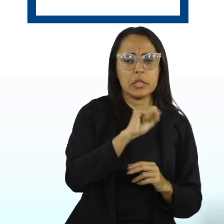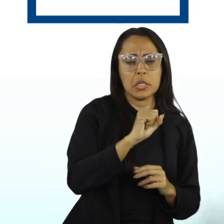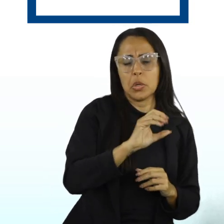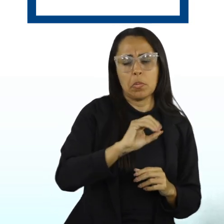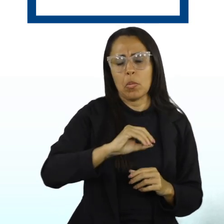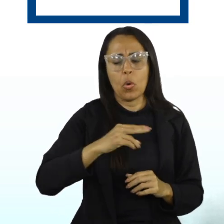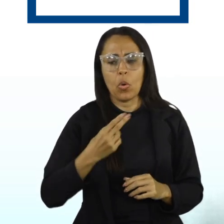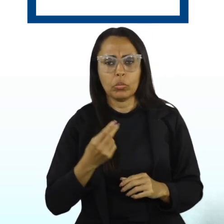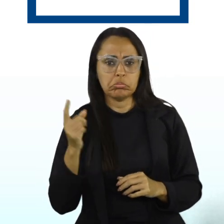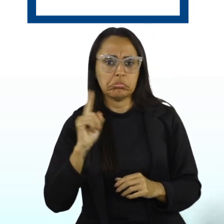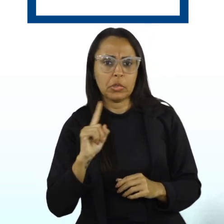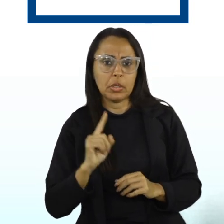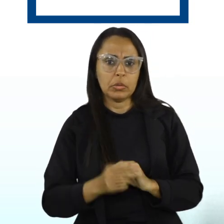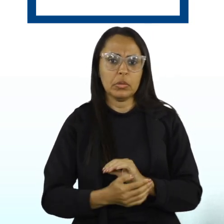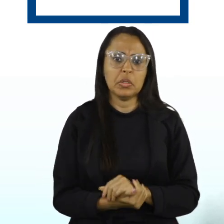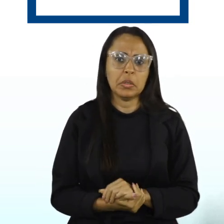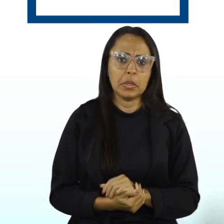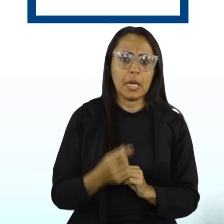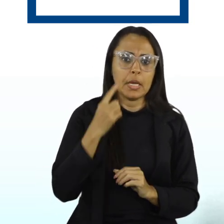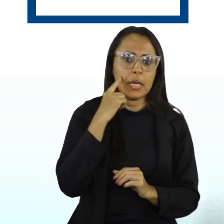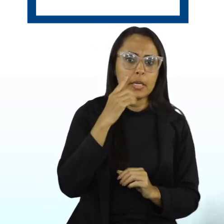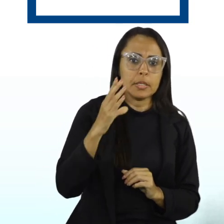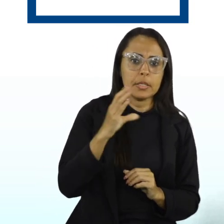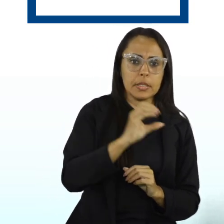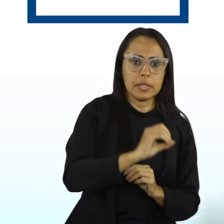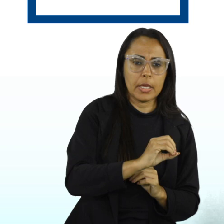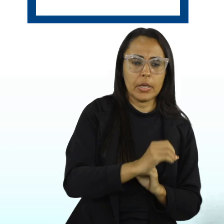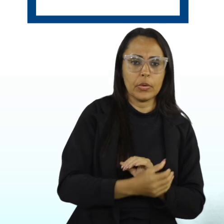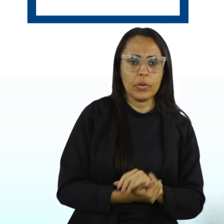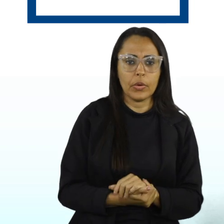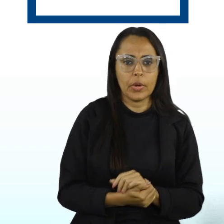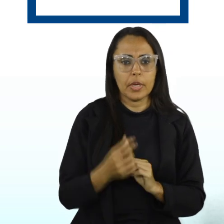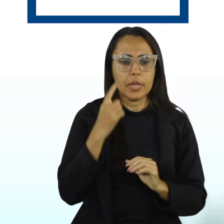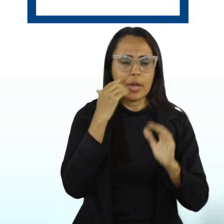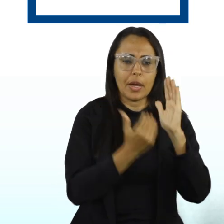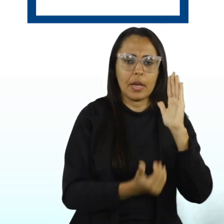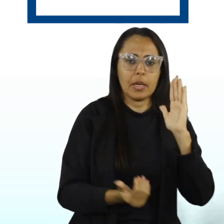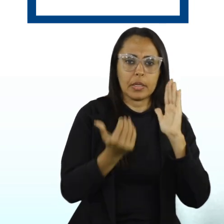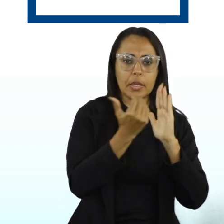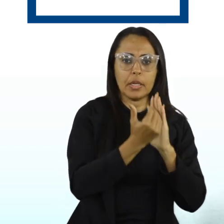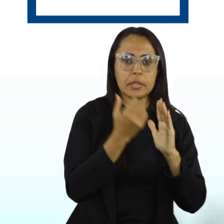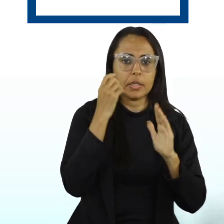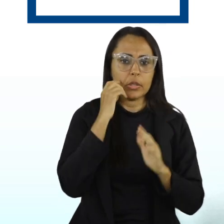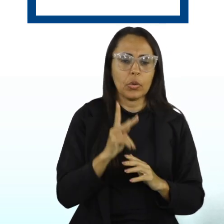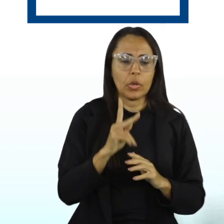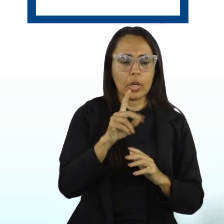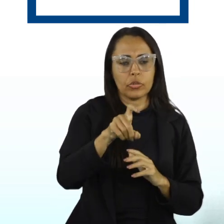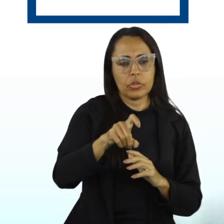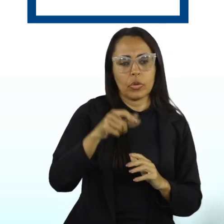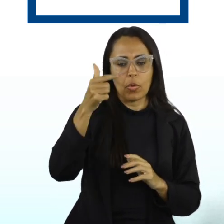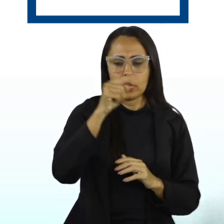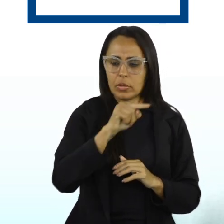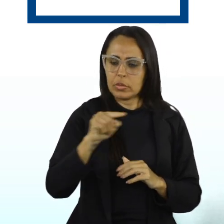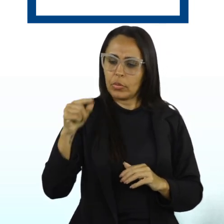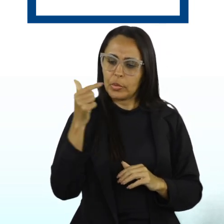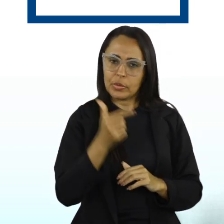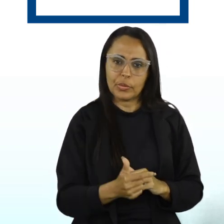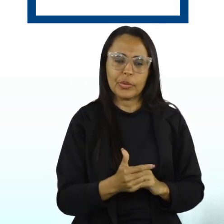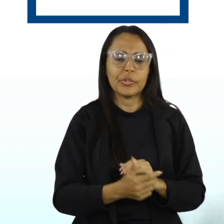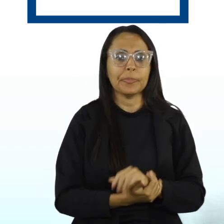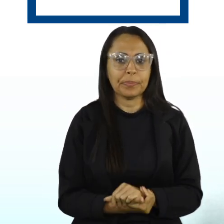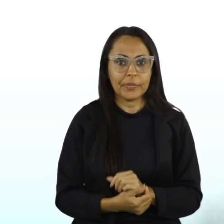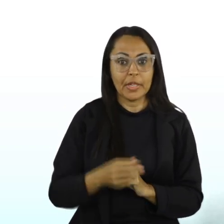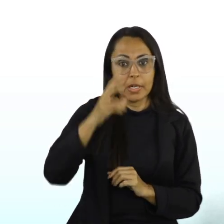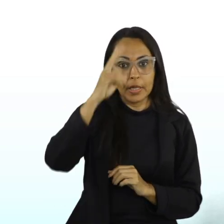você disser não, a energia potencial elástica é 0. Mas se você disser sim, você vai lá e acrescenta kx ao quadrado sobre 2.